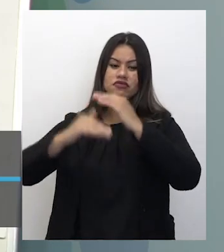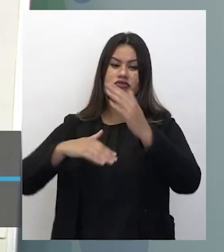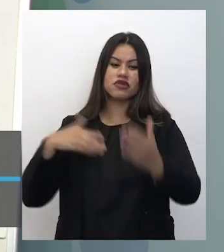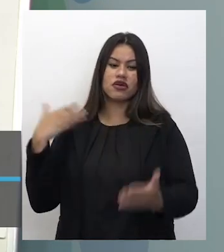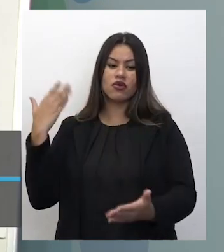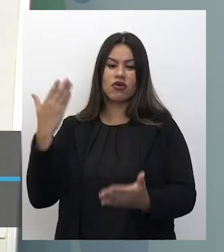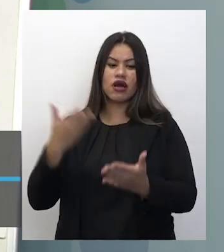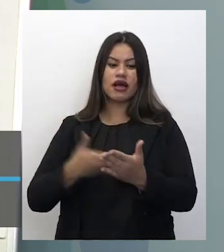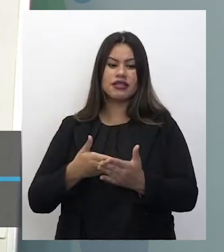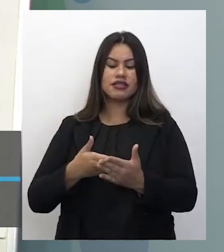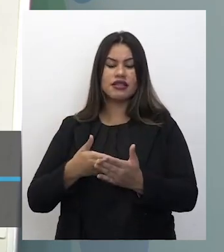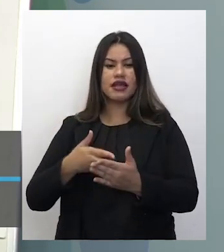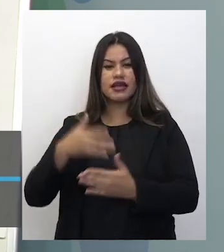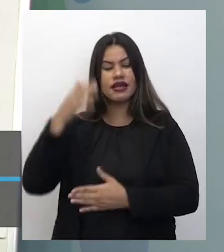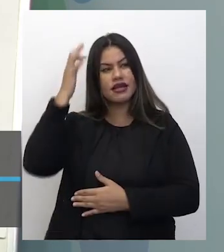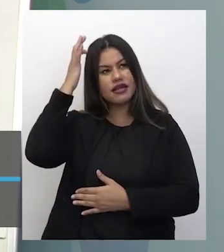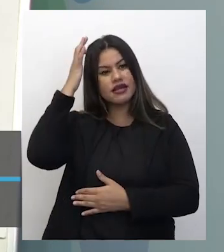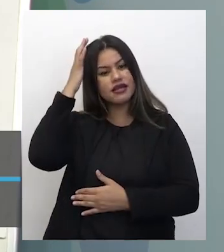na